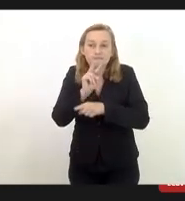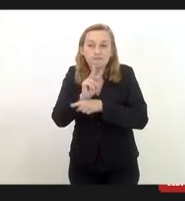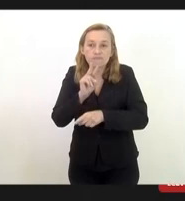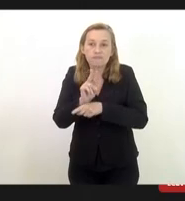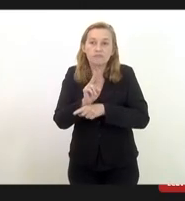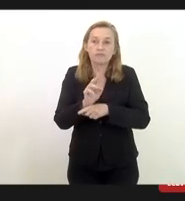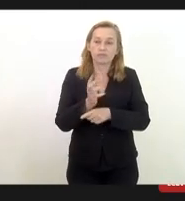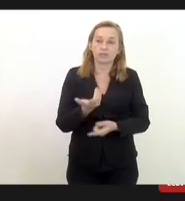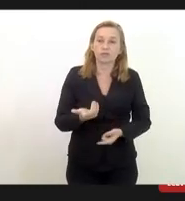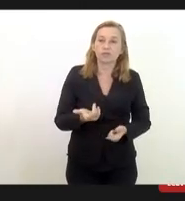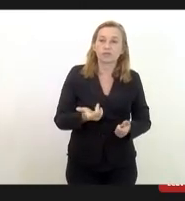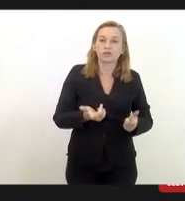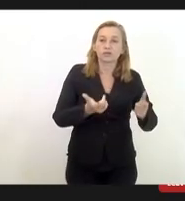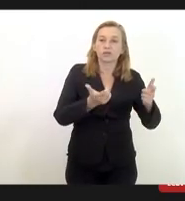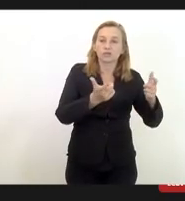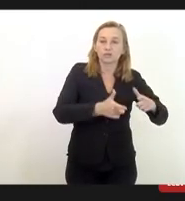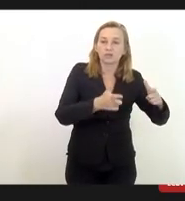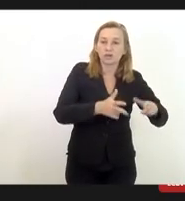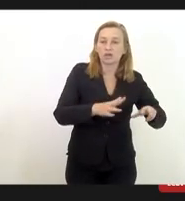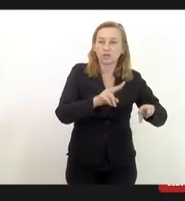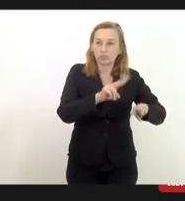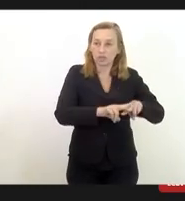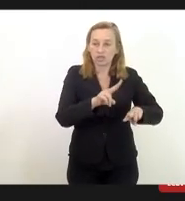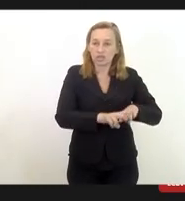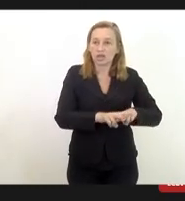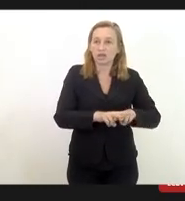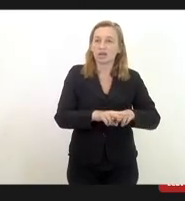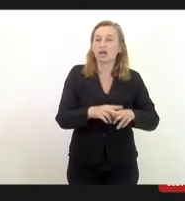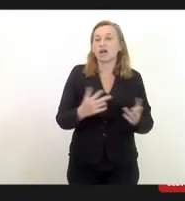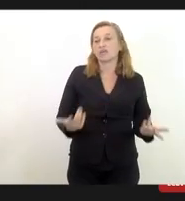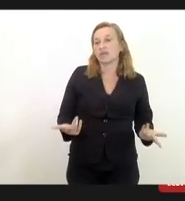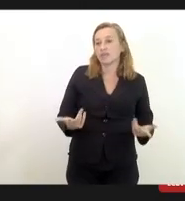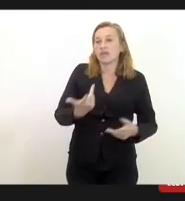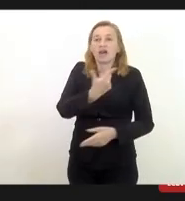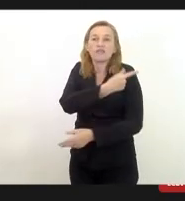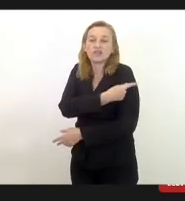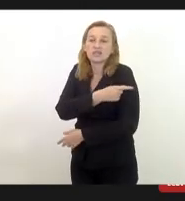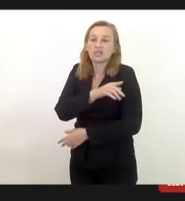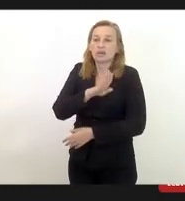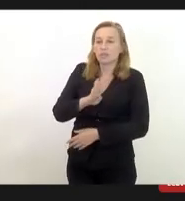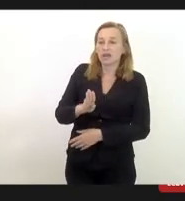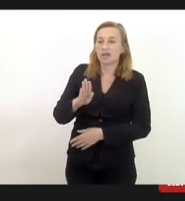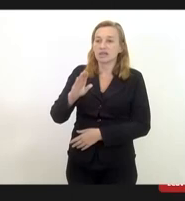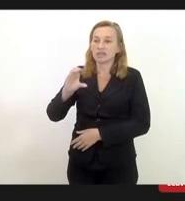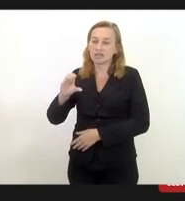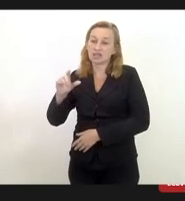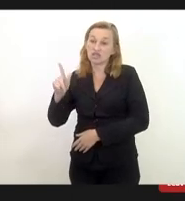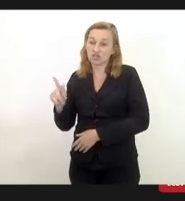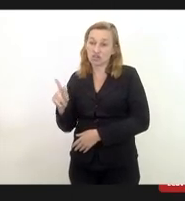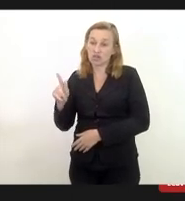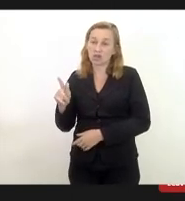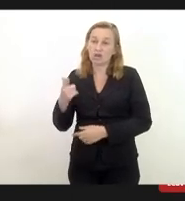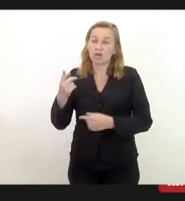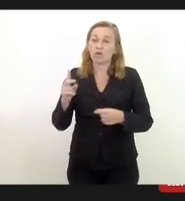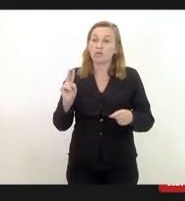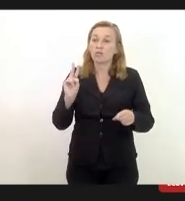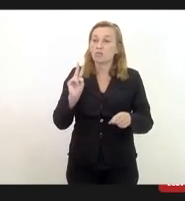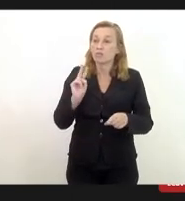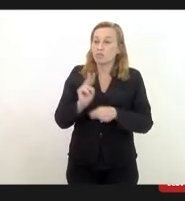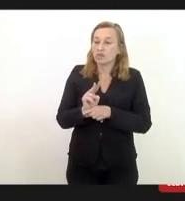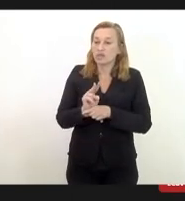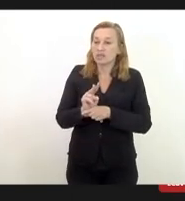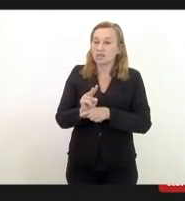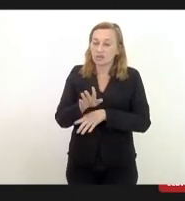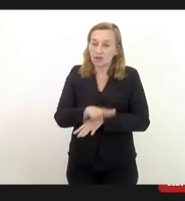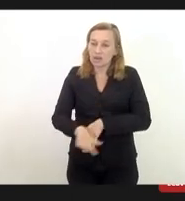prisionais. Há a vacina BCG de prevenção à criança, mas a prevenção para o adulto,